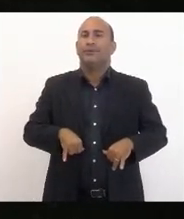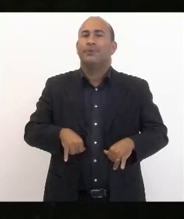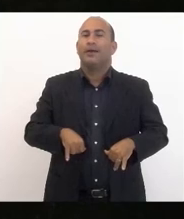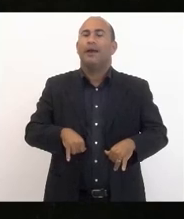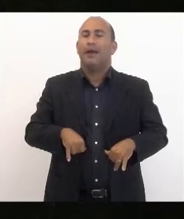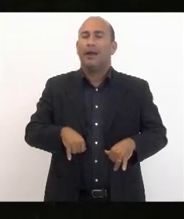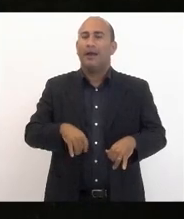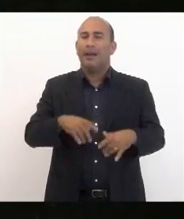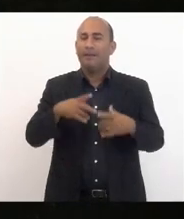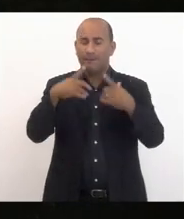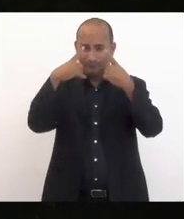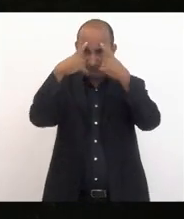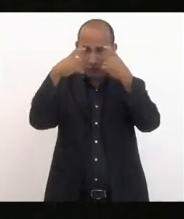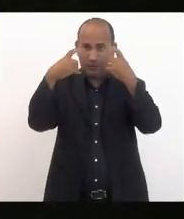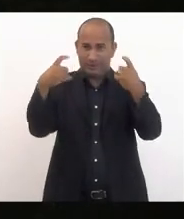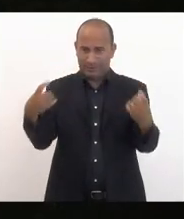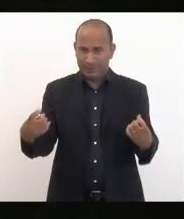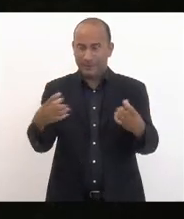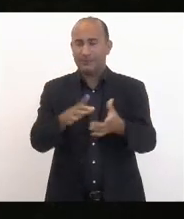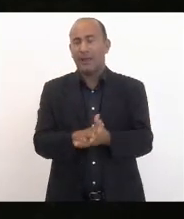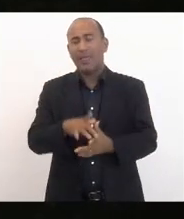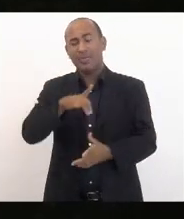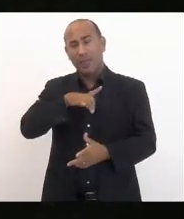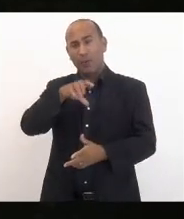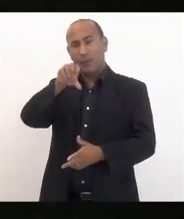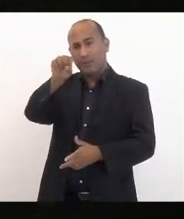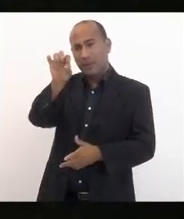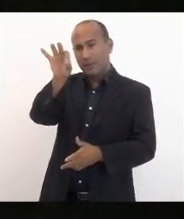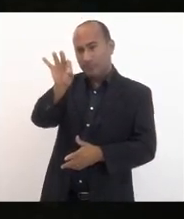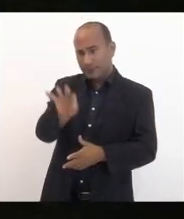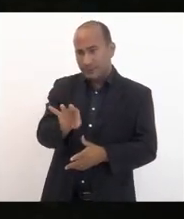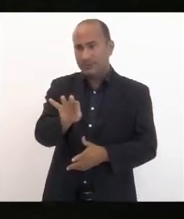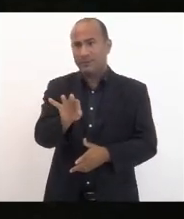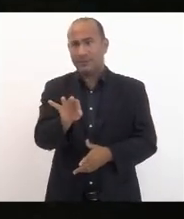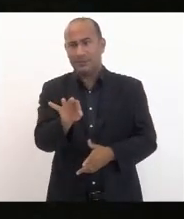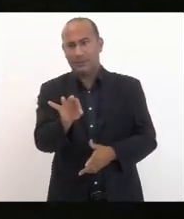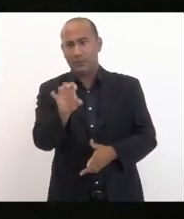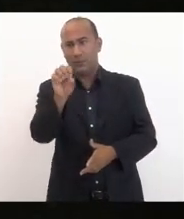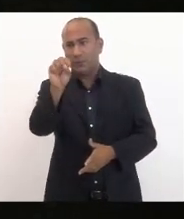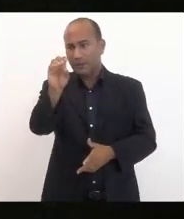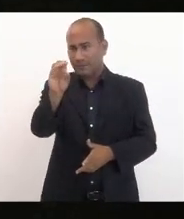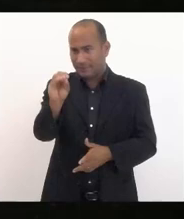violação. Há 80% de chances,